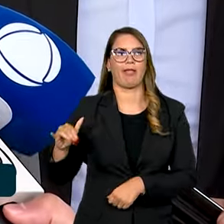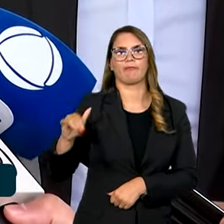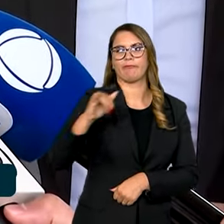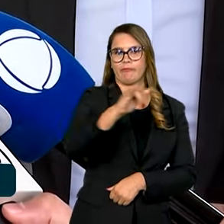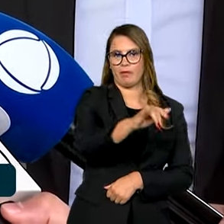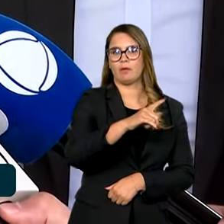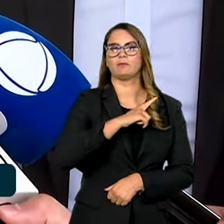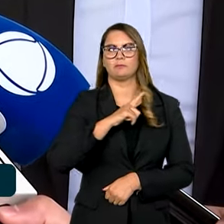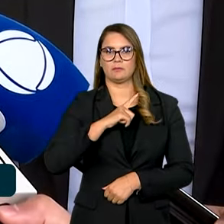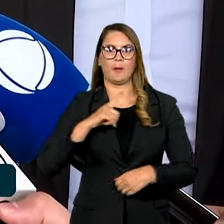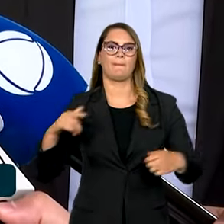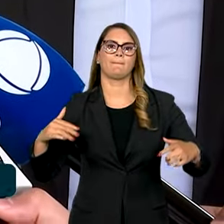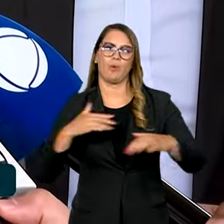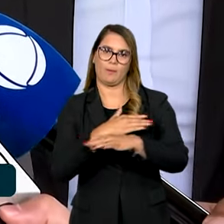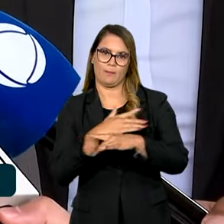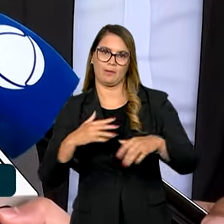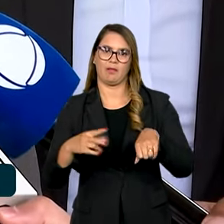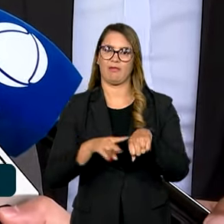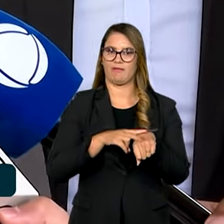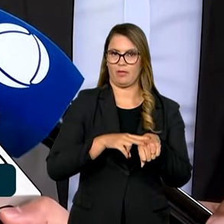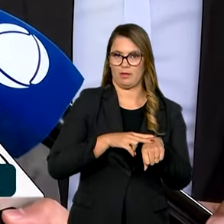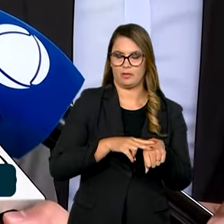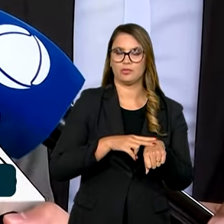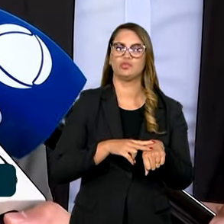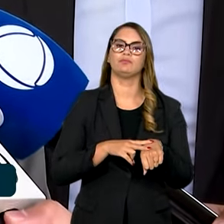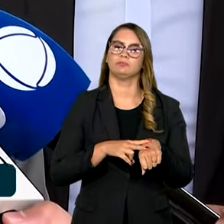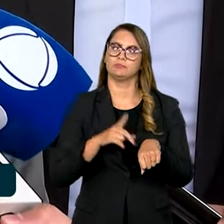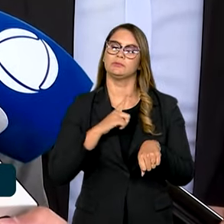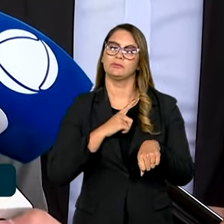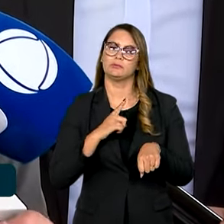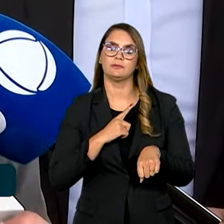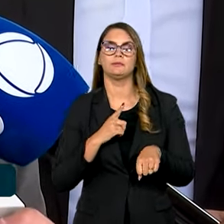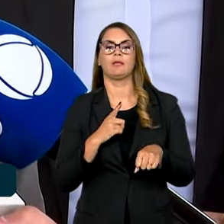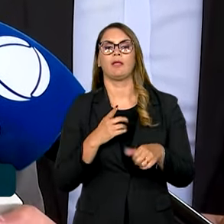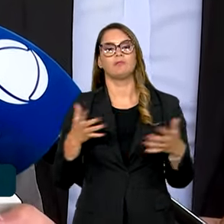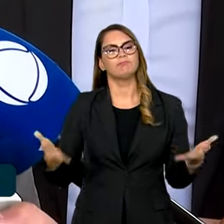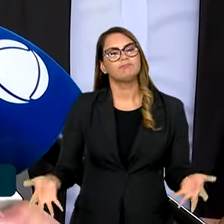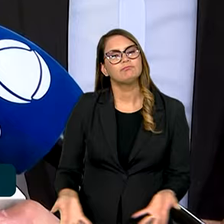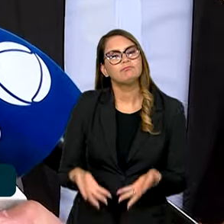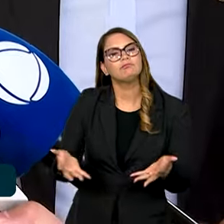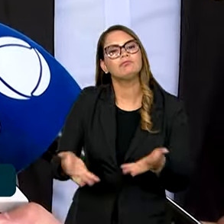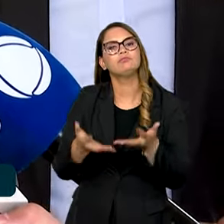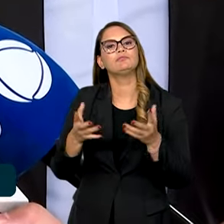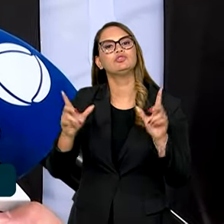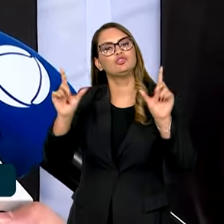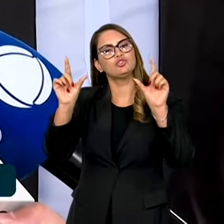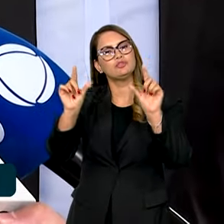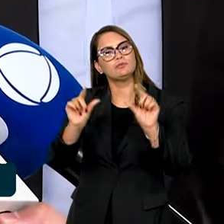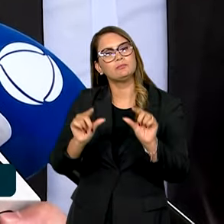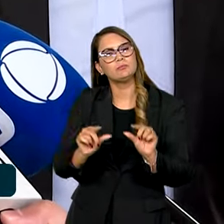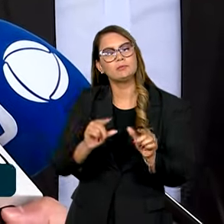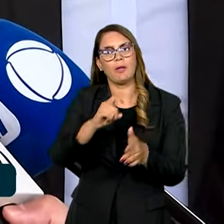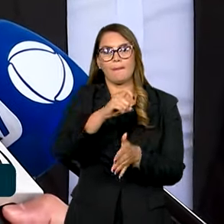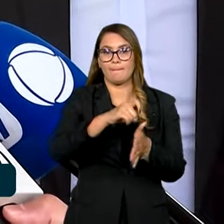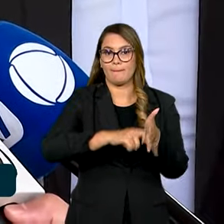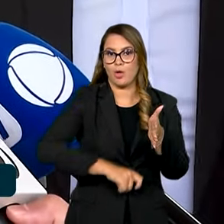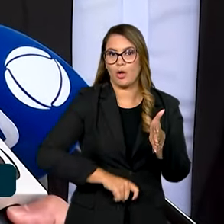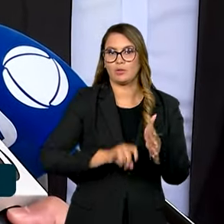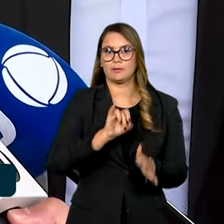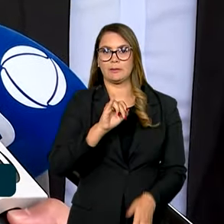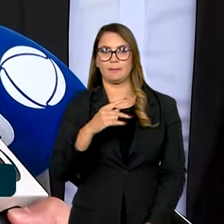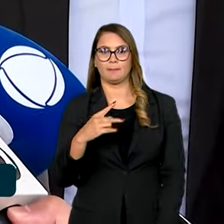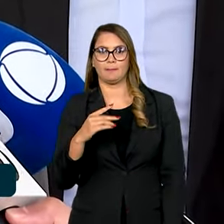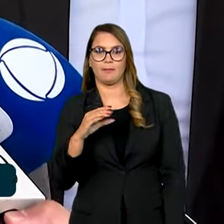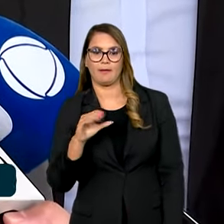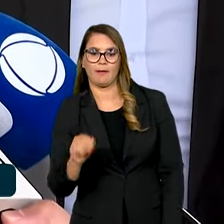É mobilidade verde, onde se estabelece um estímulo, redução de impostos, IPI,